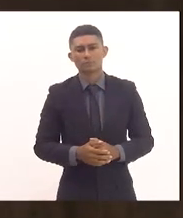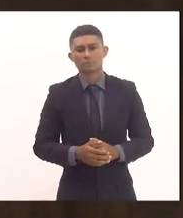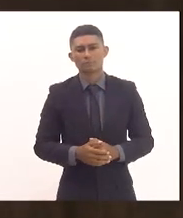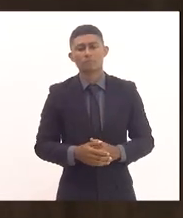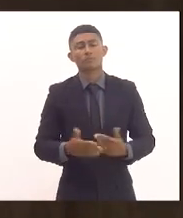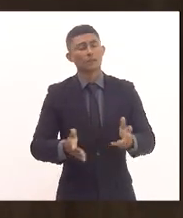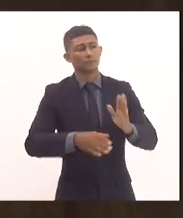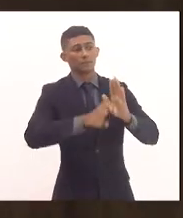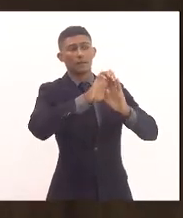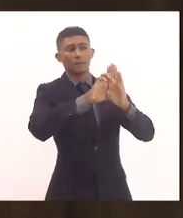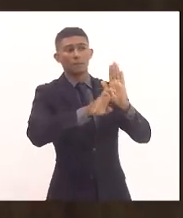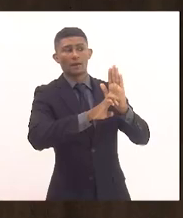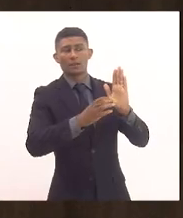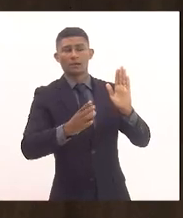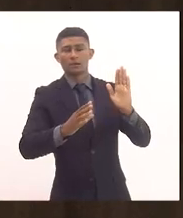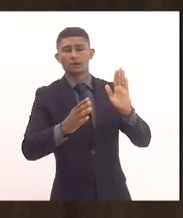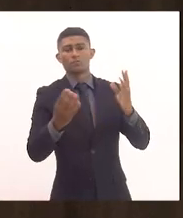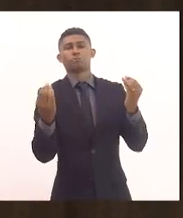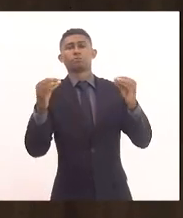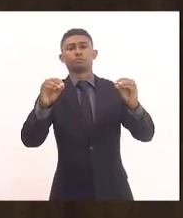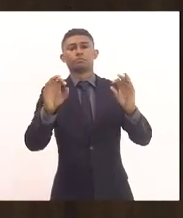A emenda não foi publicada.